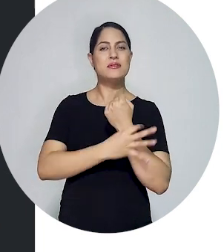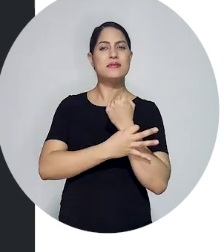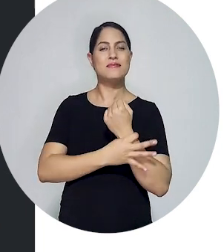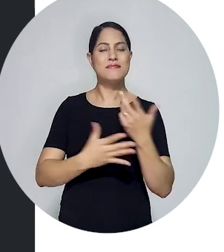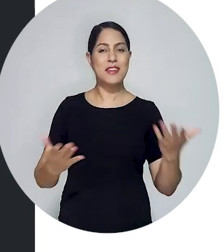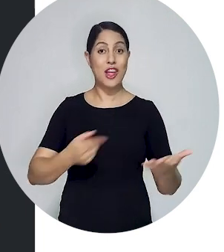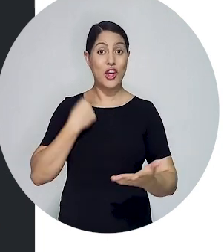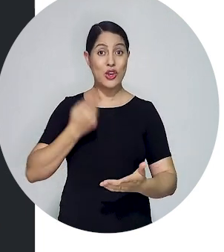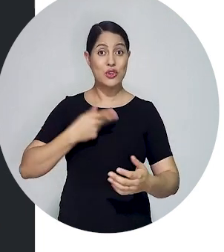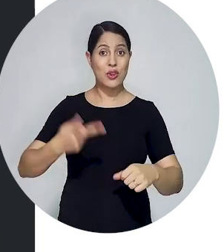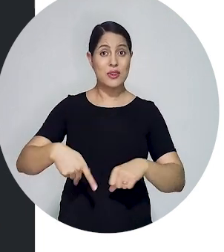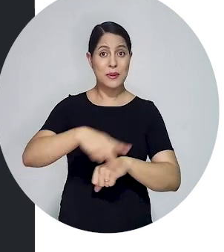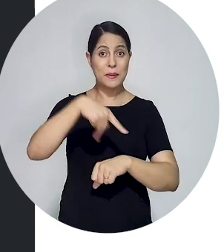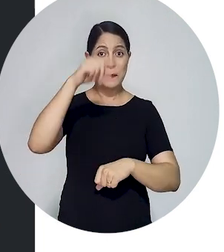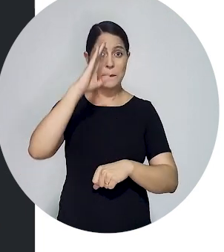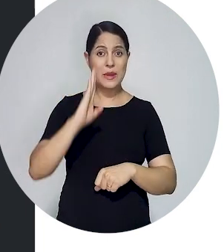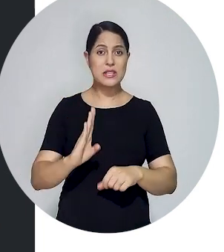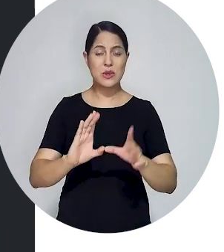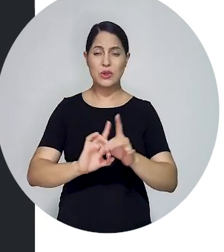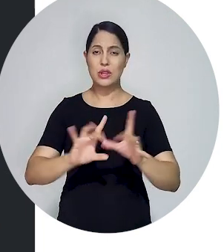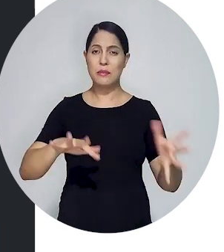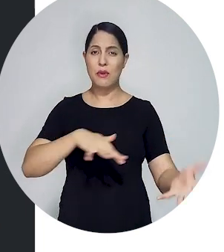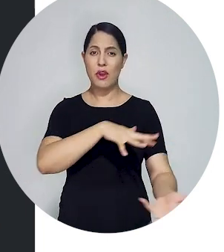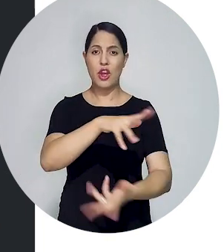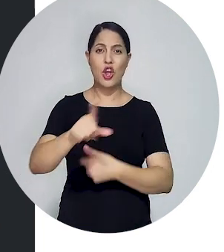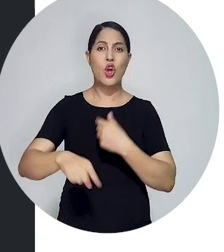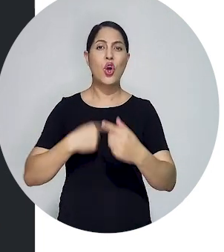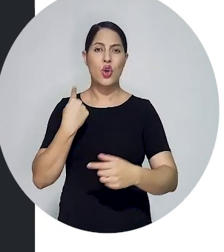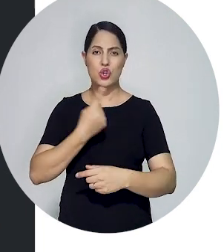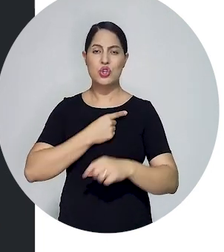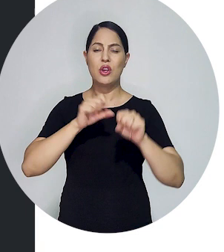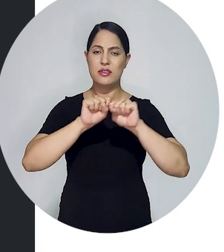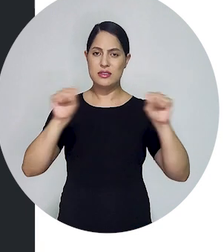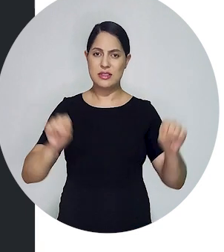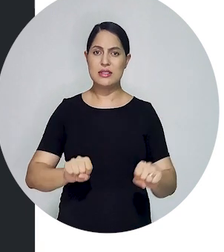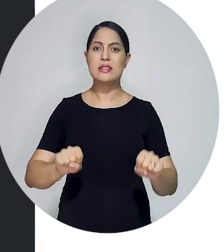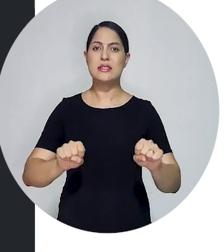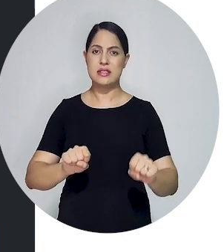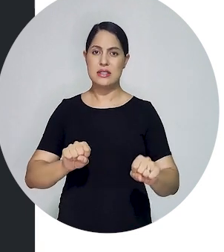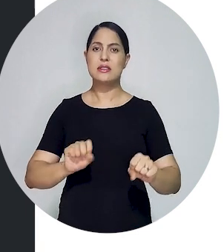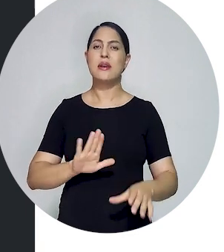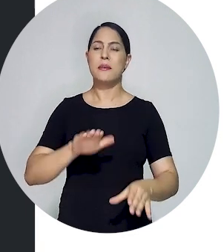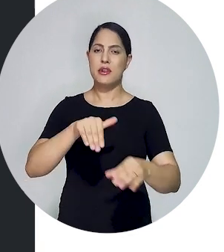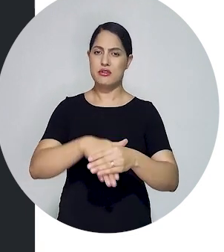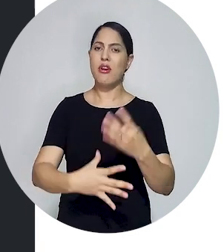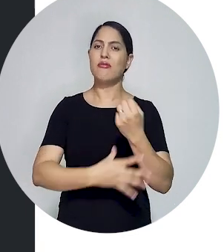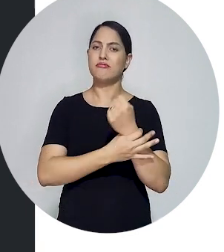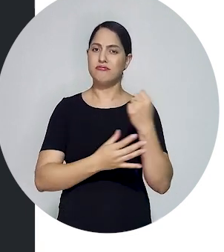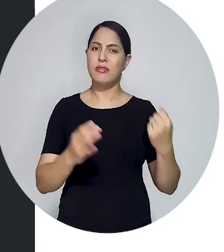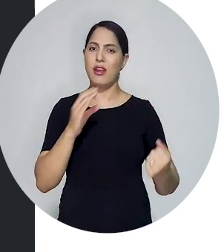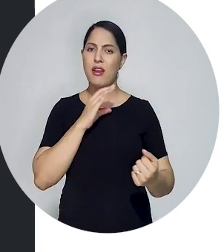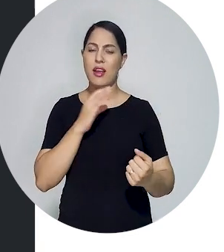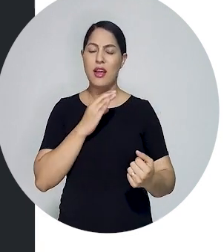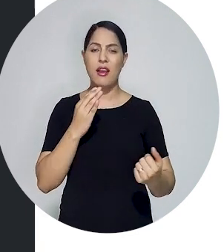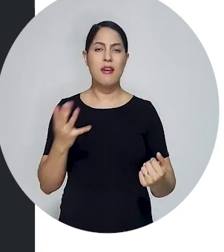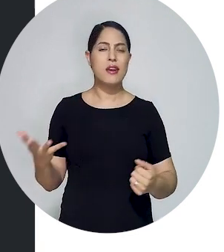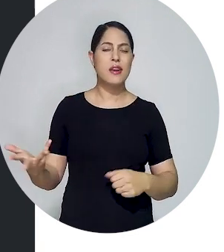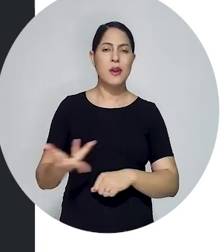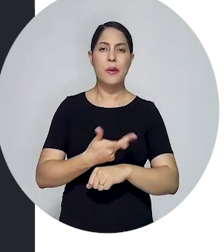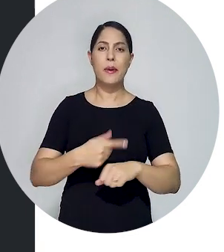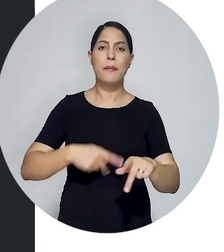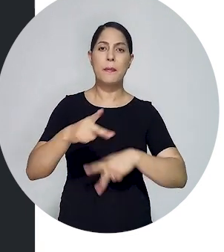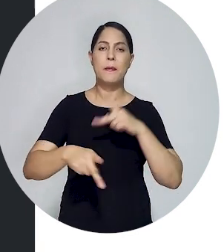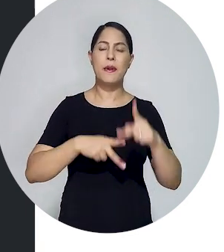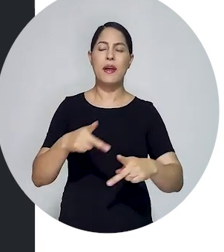e seguras. Somos uma das maiores democracias do mundo e temos um sistema eleitoral célere e seguro, à altura do tamanho de